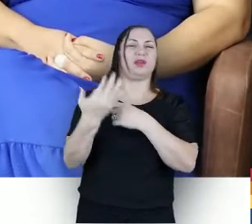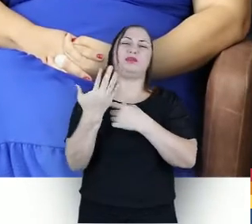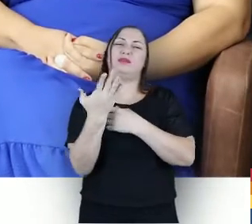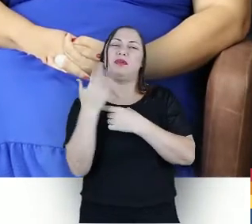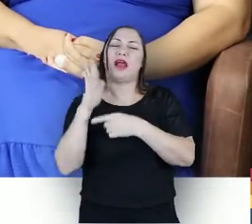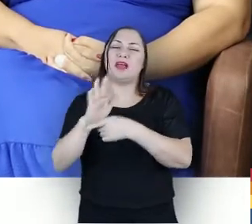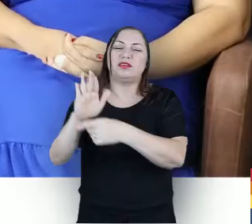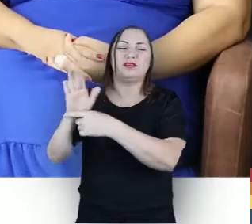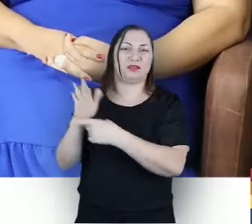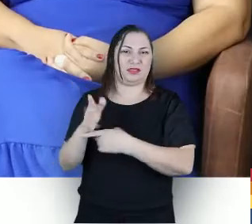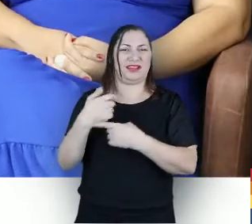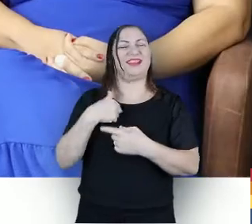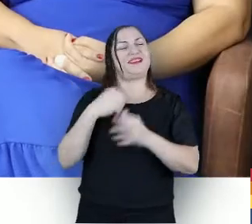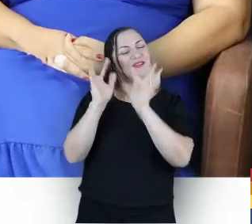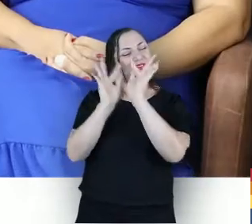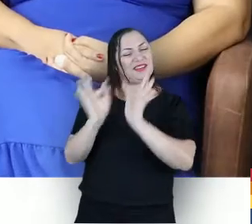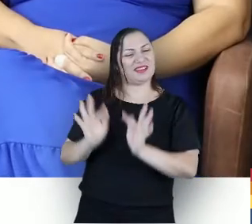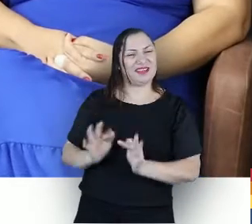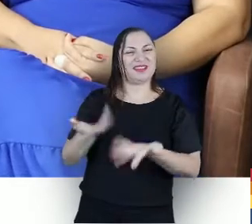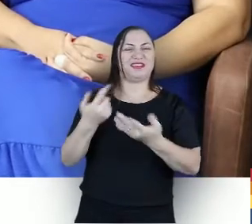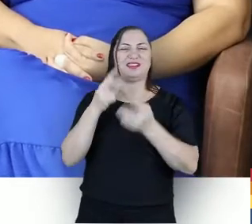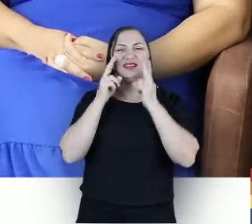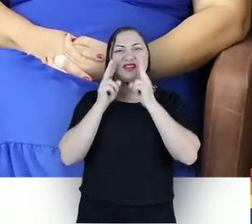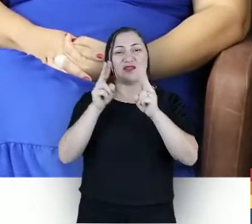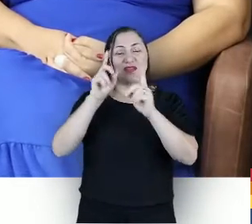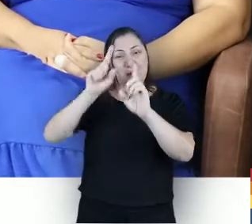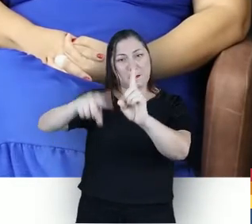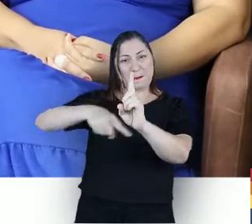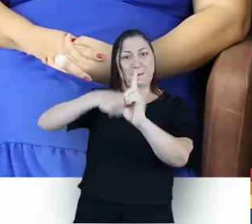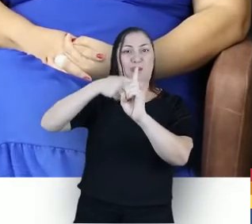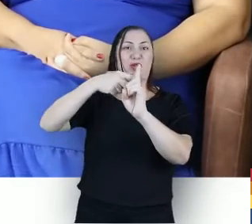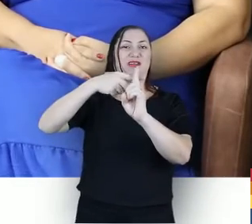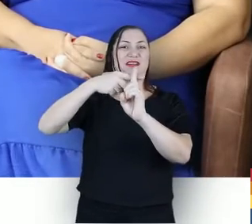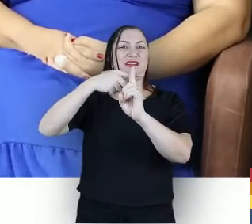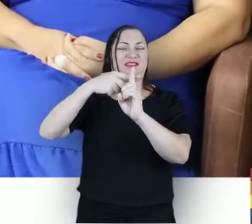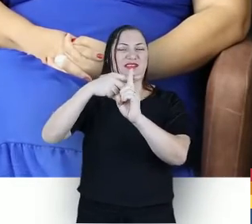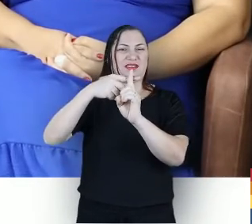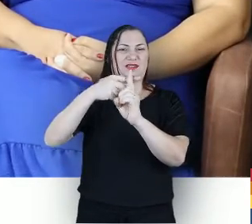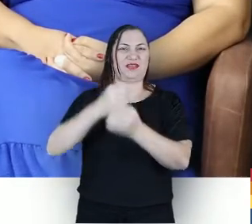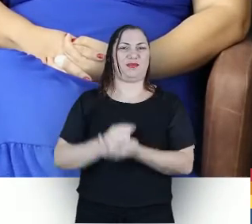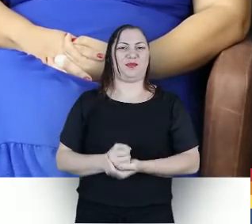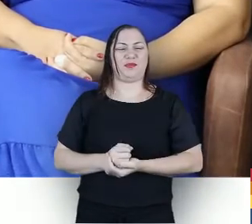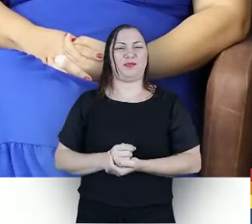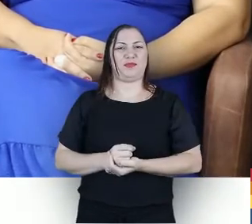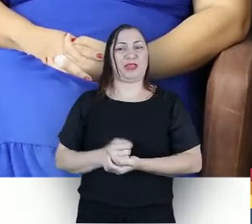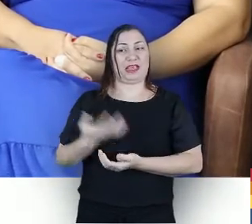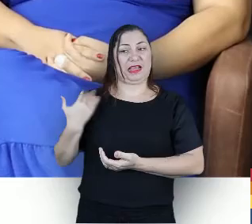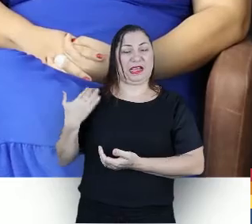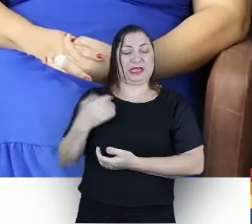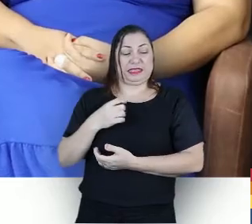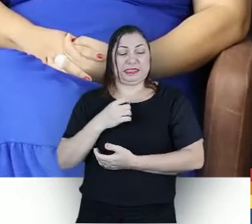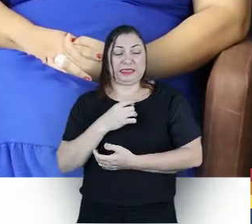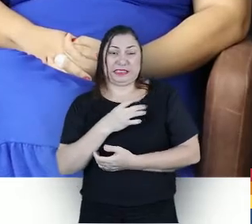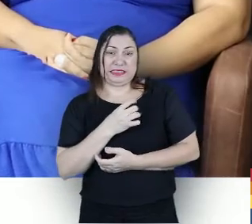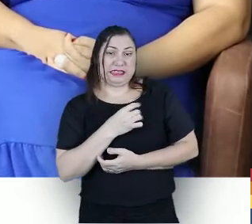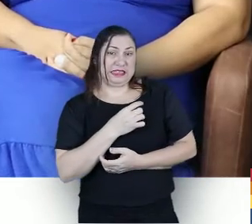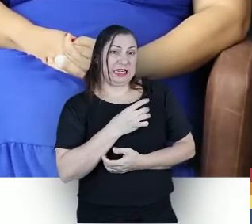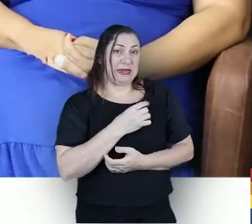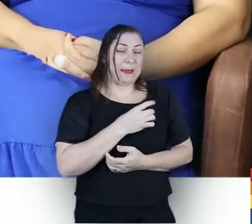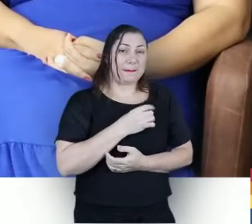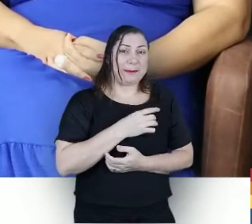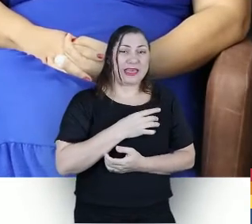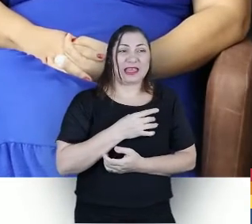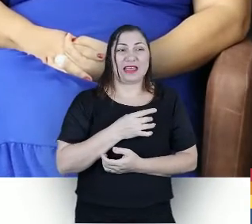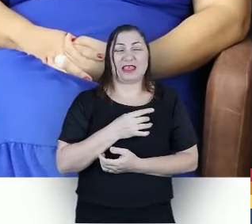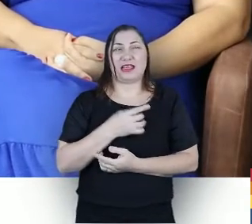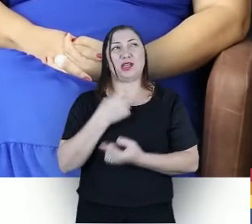tecidos usando pigmentos naturais, então também sou chamada para contribuir. Então é algo que me deixa muito feliz